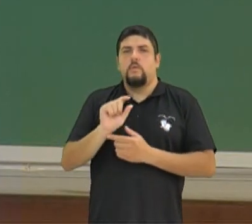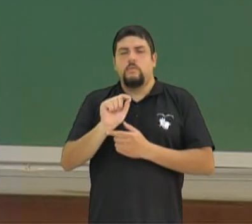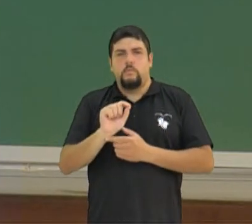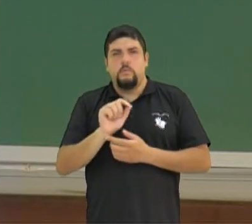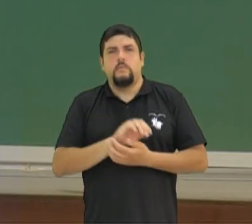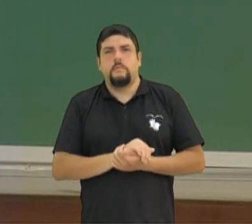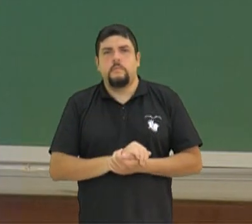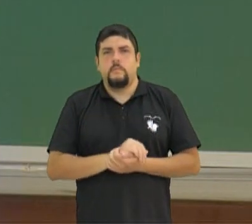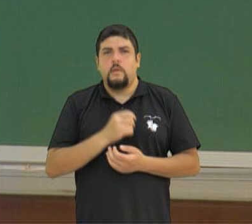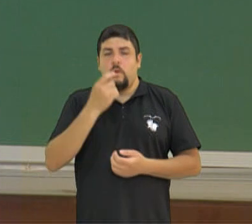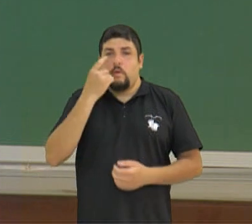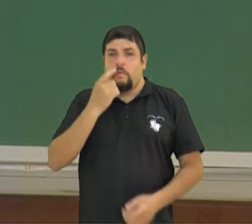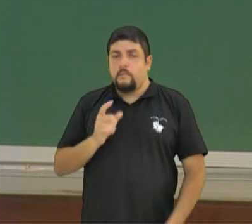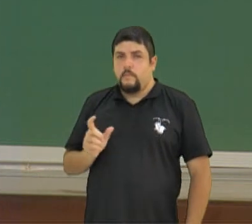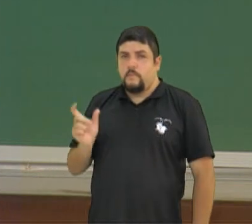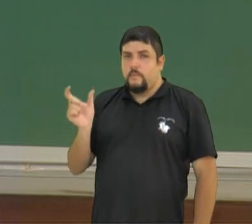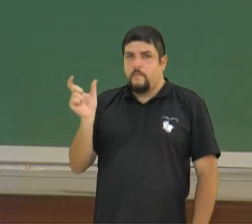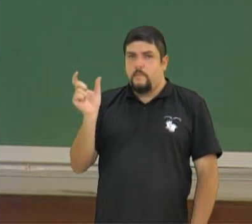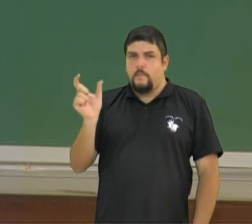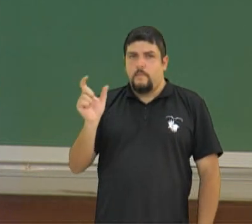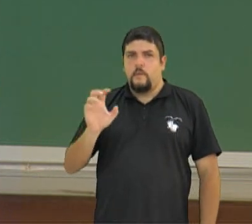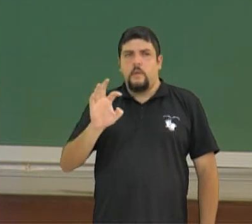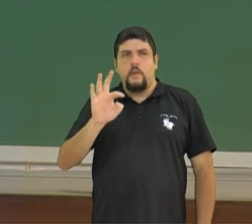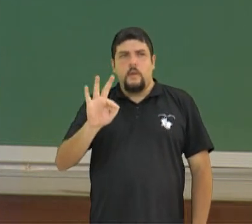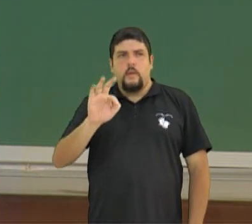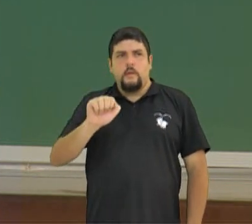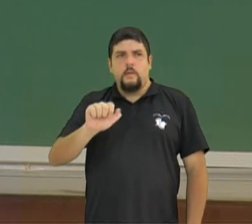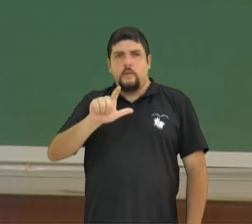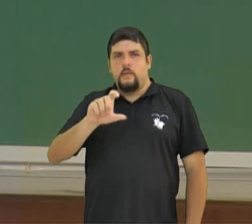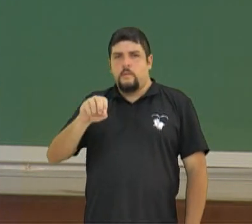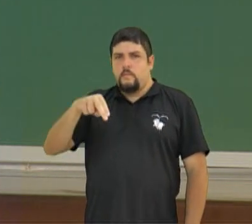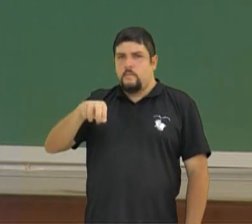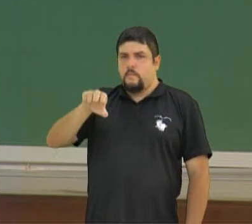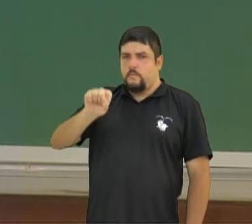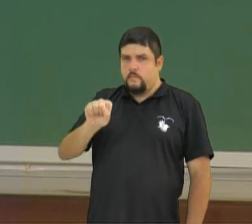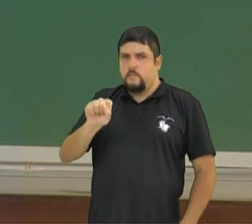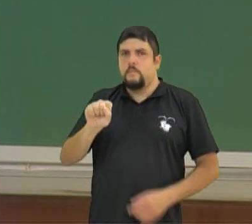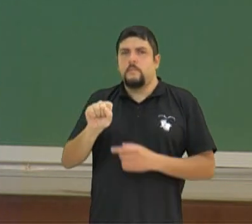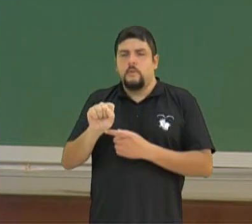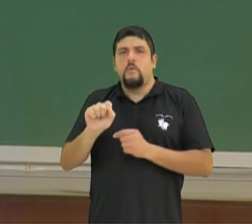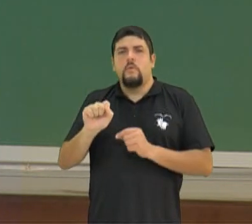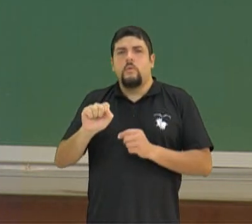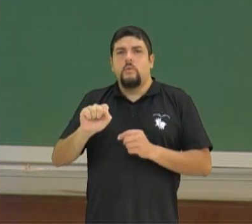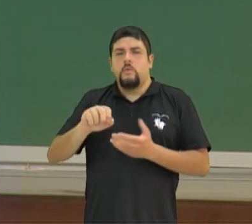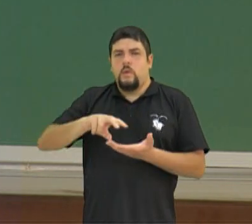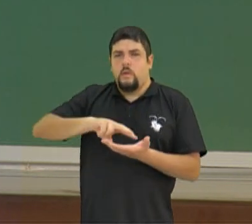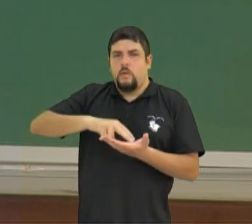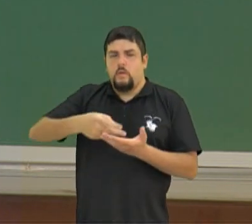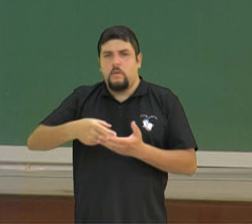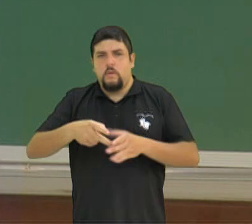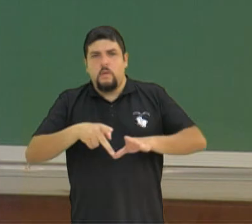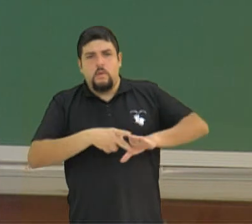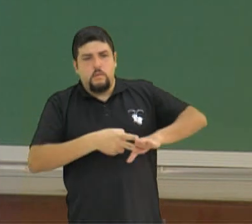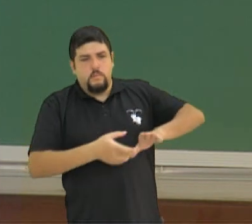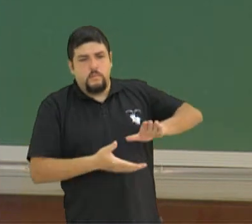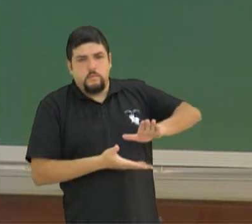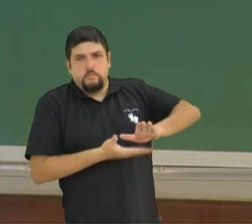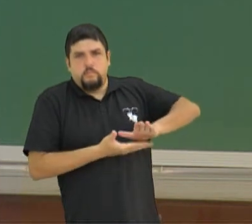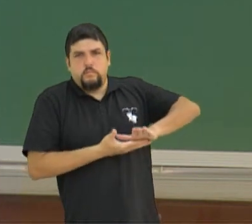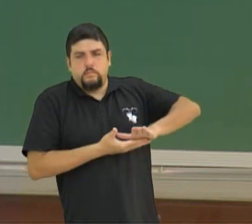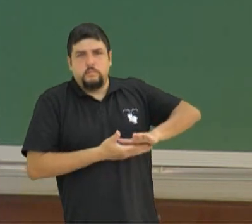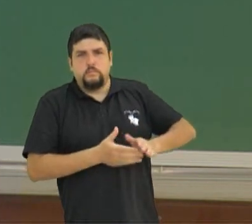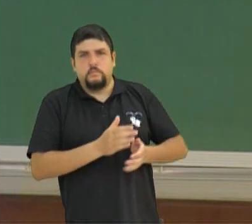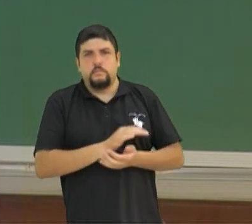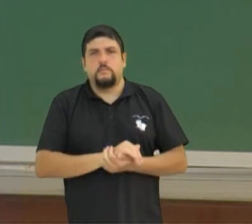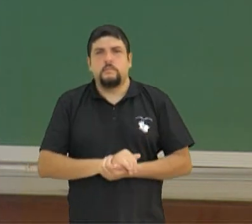vocês, aqui na palavra talones, né? A tradução de talones são calcanhares, certo?